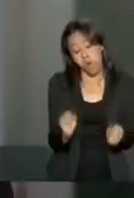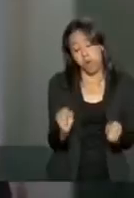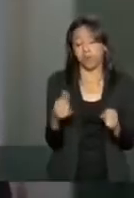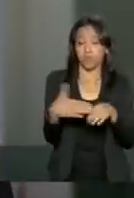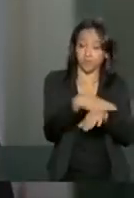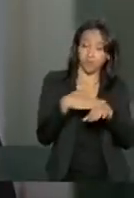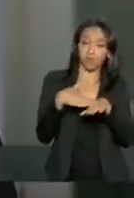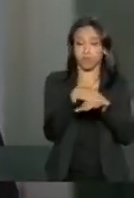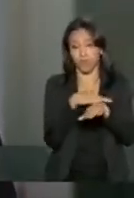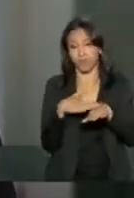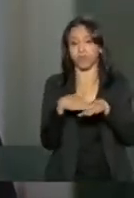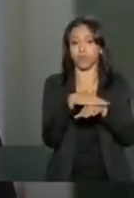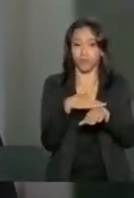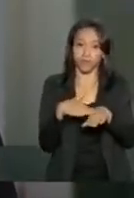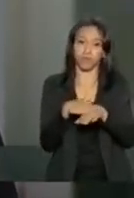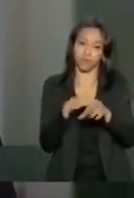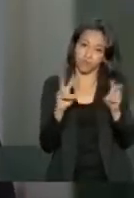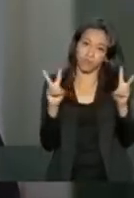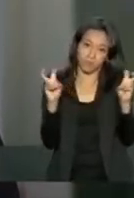já não foram,